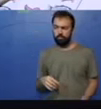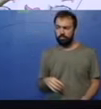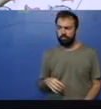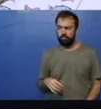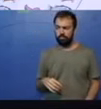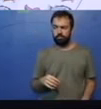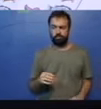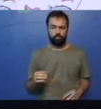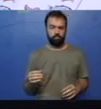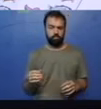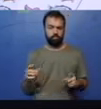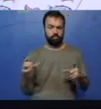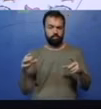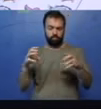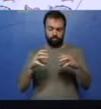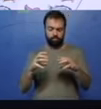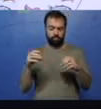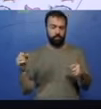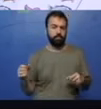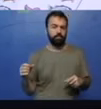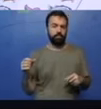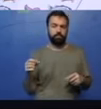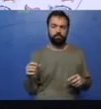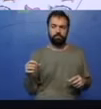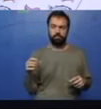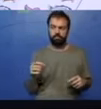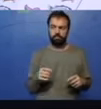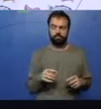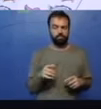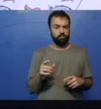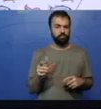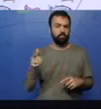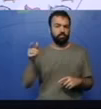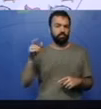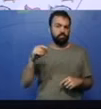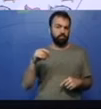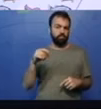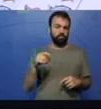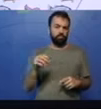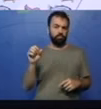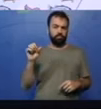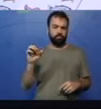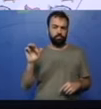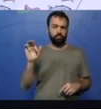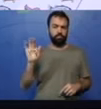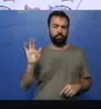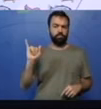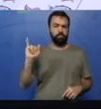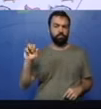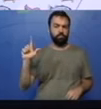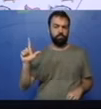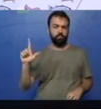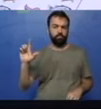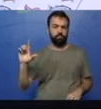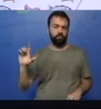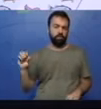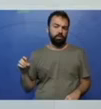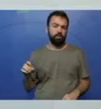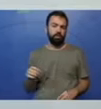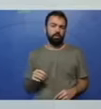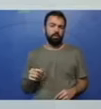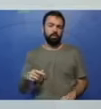pouco mais. Dentre os animais, apenas o filo dos cordados. Cordados são animais que apresentam